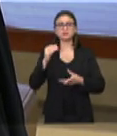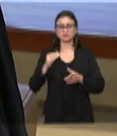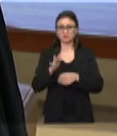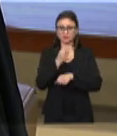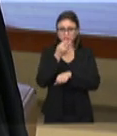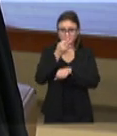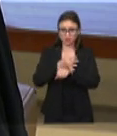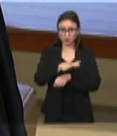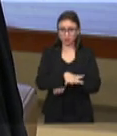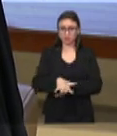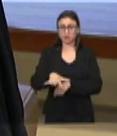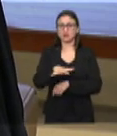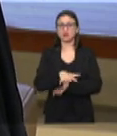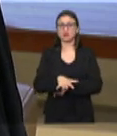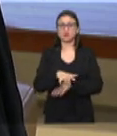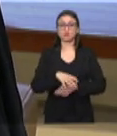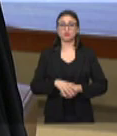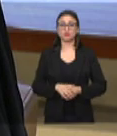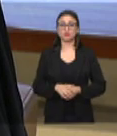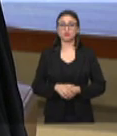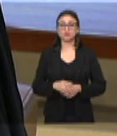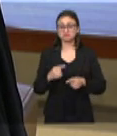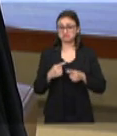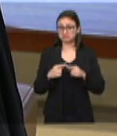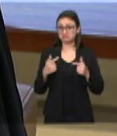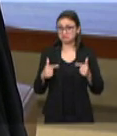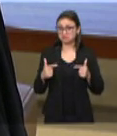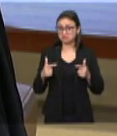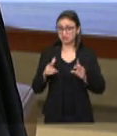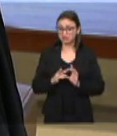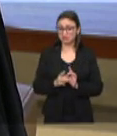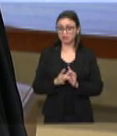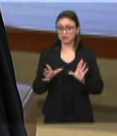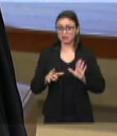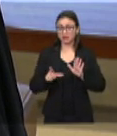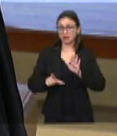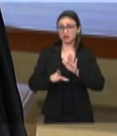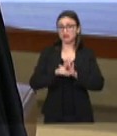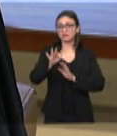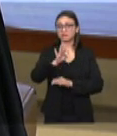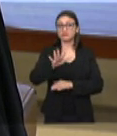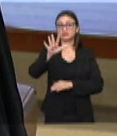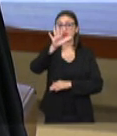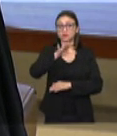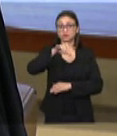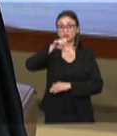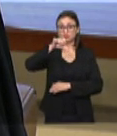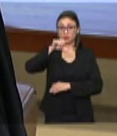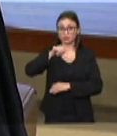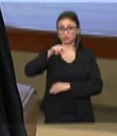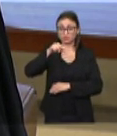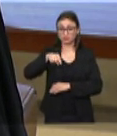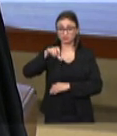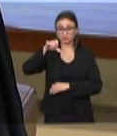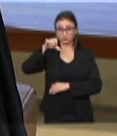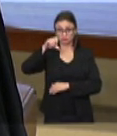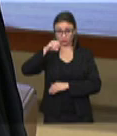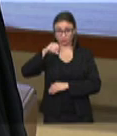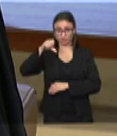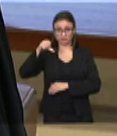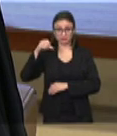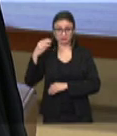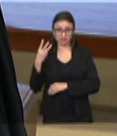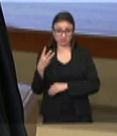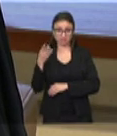camisa branca, gravata azul. No rol de hipóteses autorizadas pela lei federal no 9.093. Plenário julgação